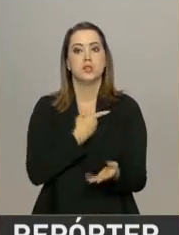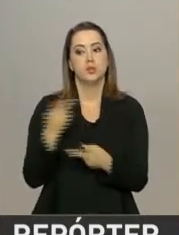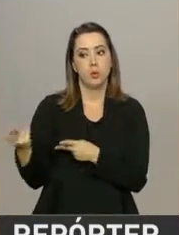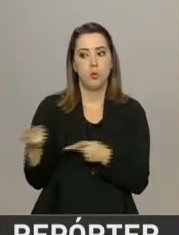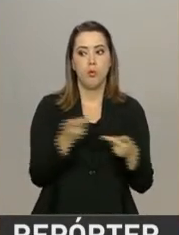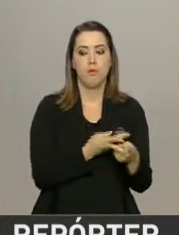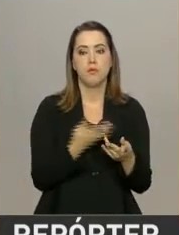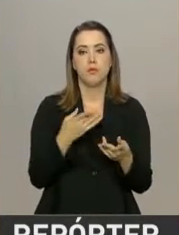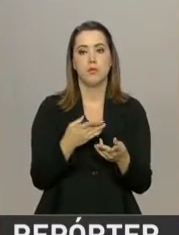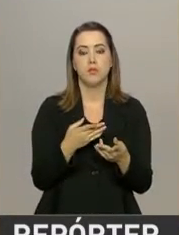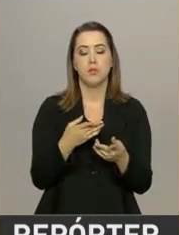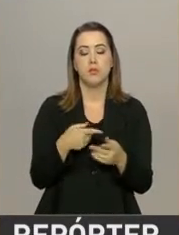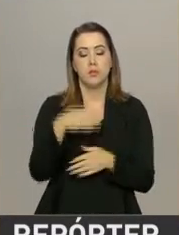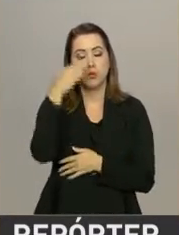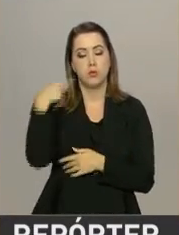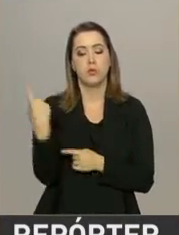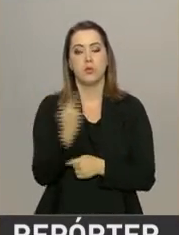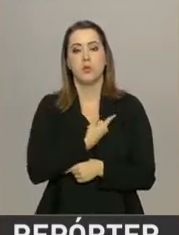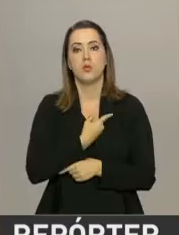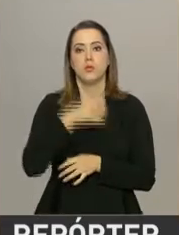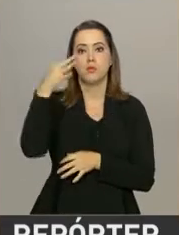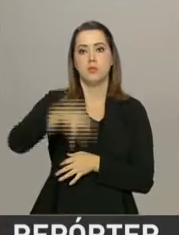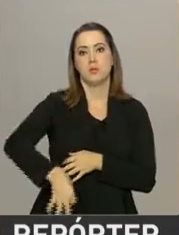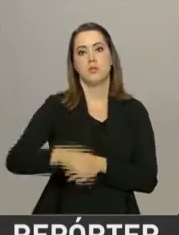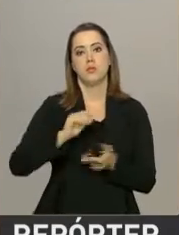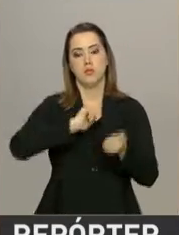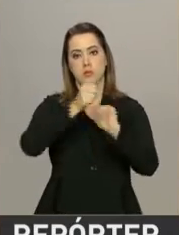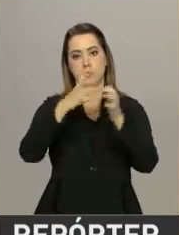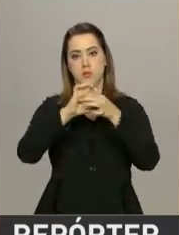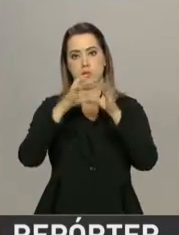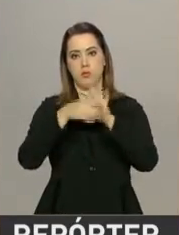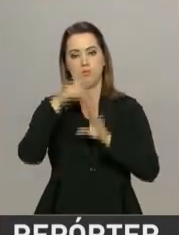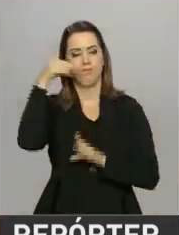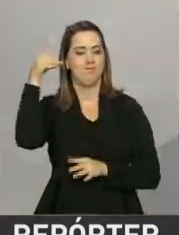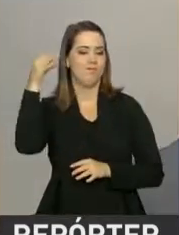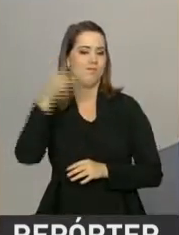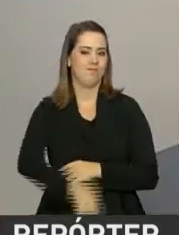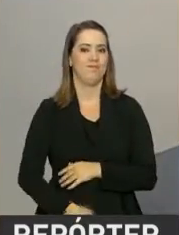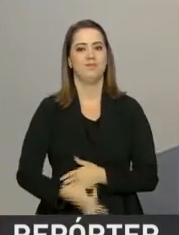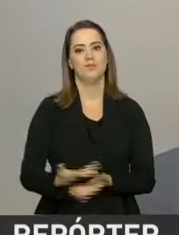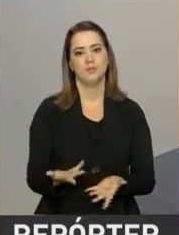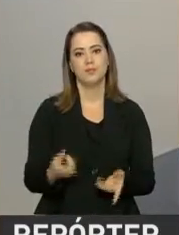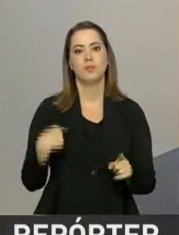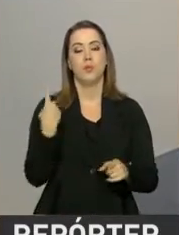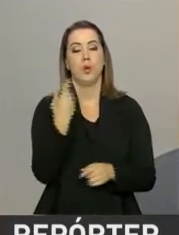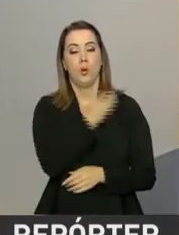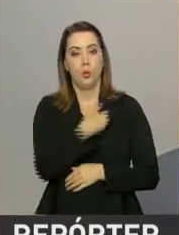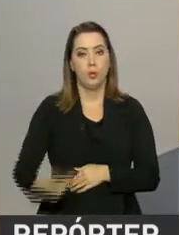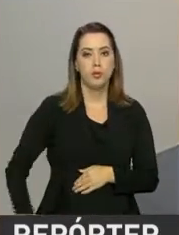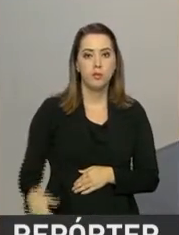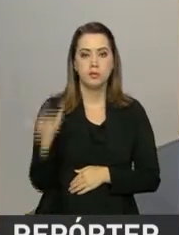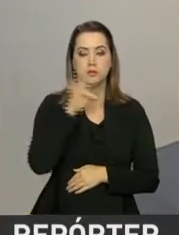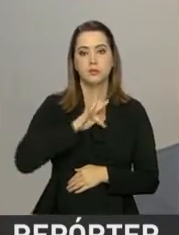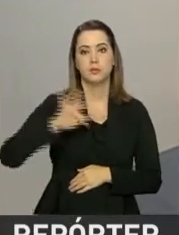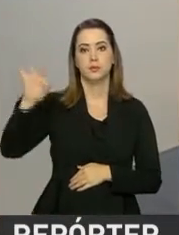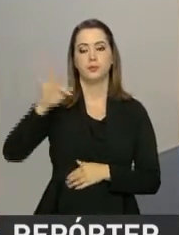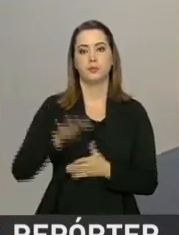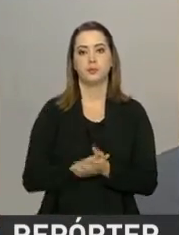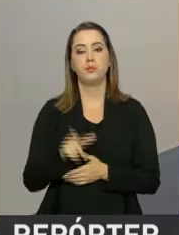convite de que faremos jogos paralímpicos extraordinário Governo Federal